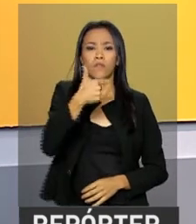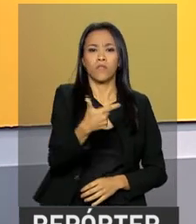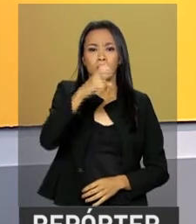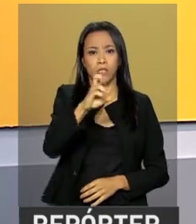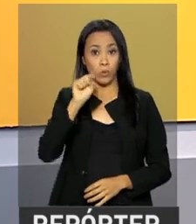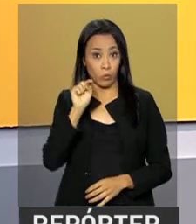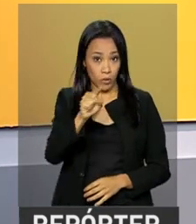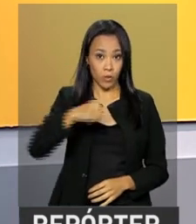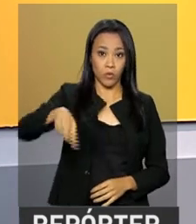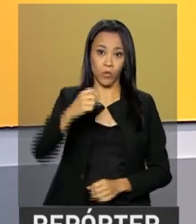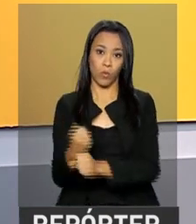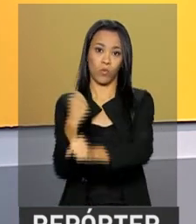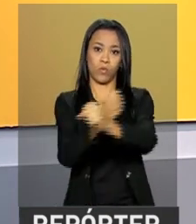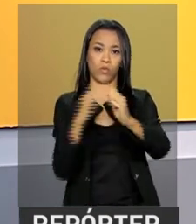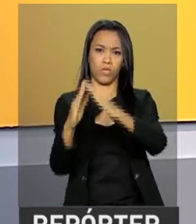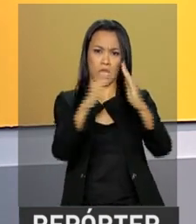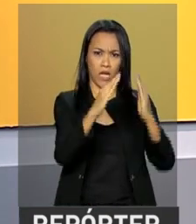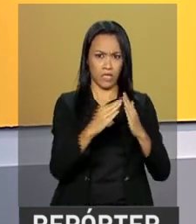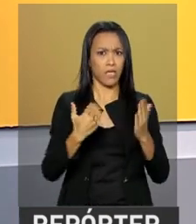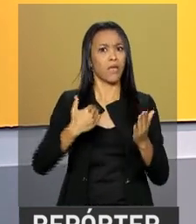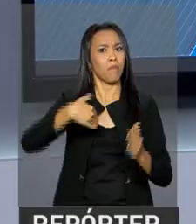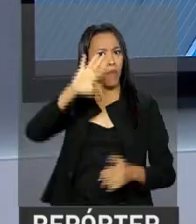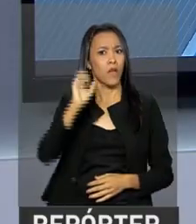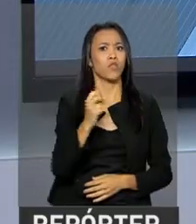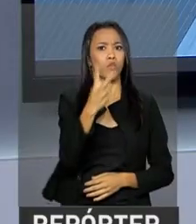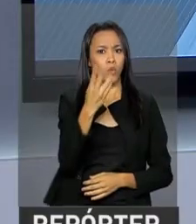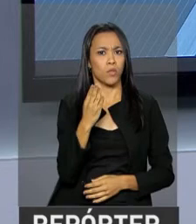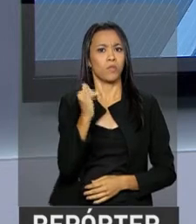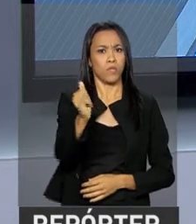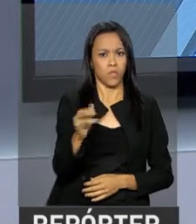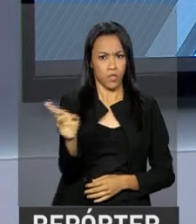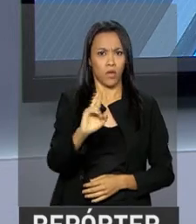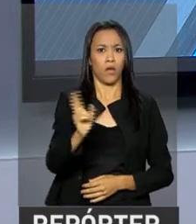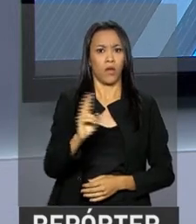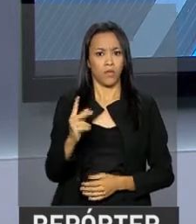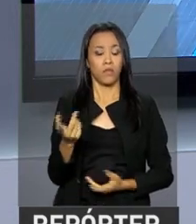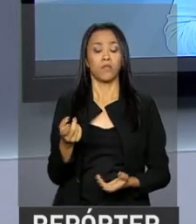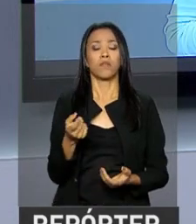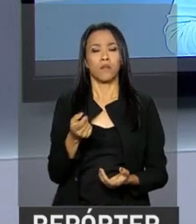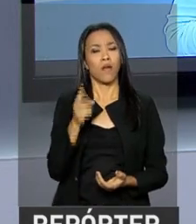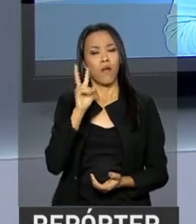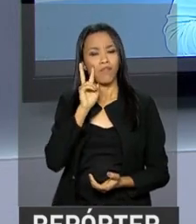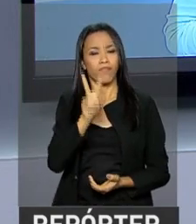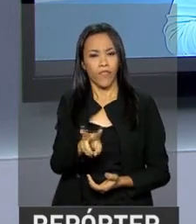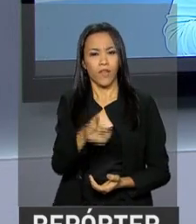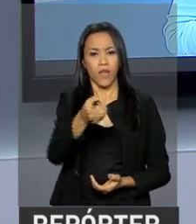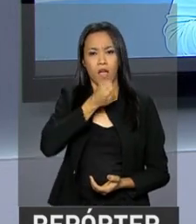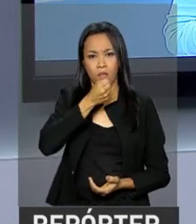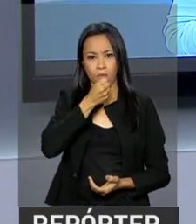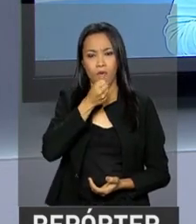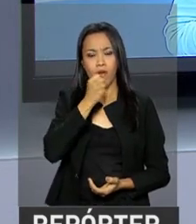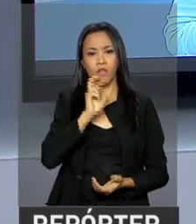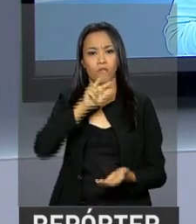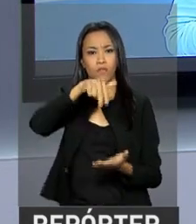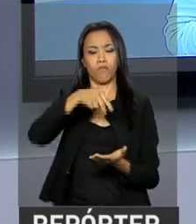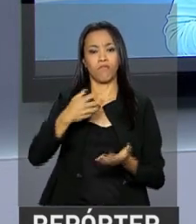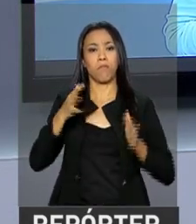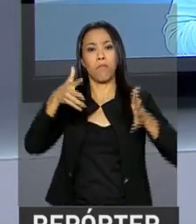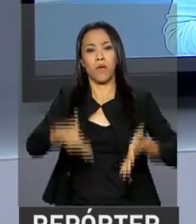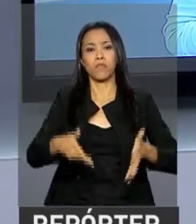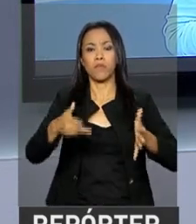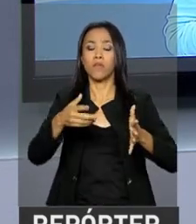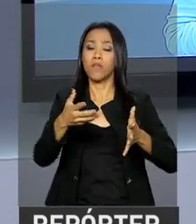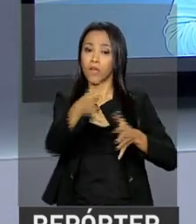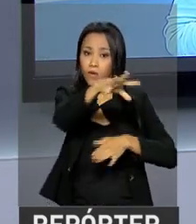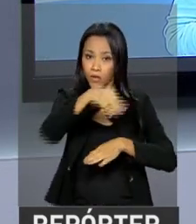ultrapassa 2 bilhões de reais a reportagem cita dias acompanhou este anúncio no palácio planalto e traz pra gente